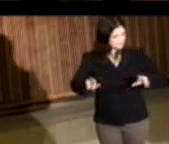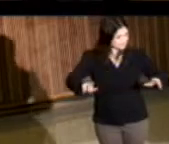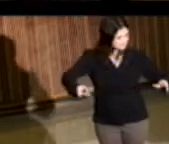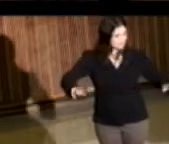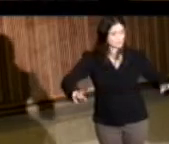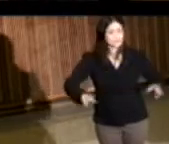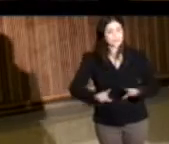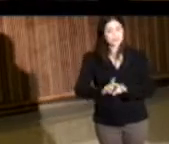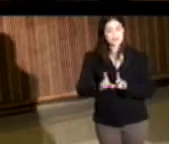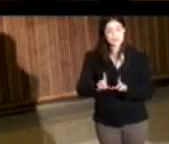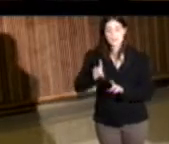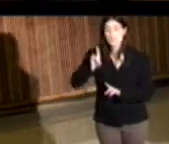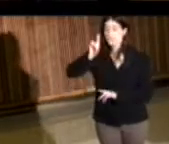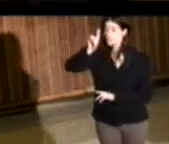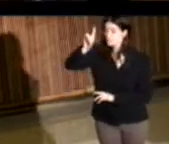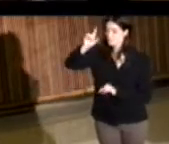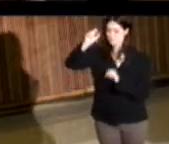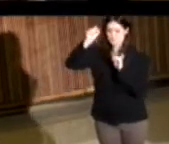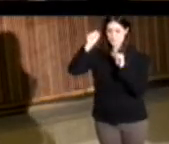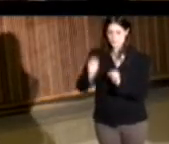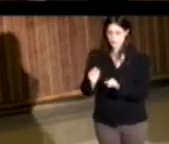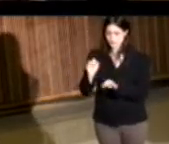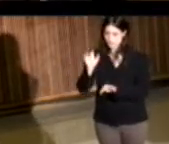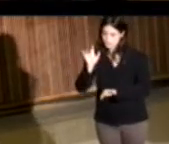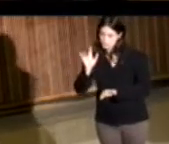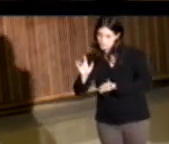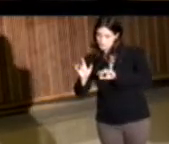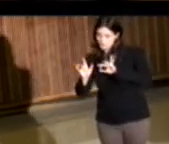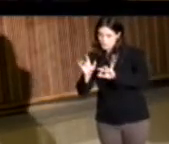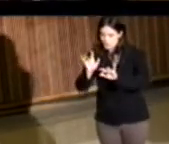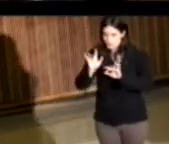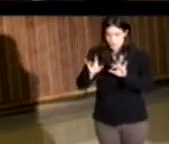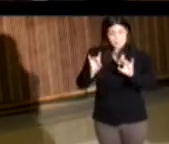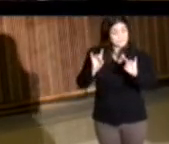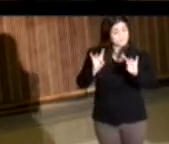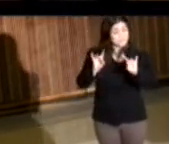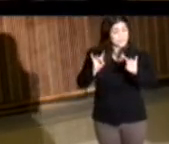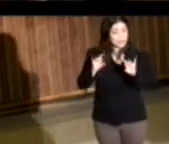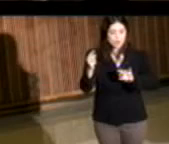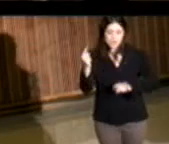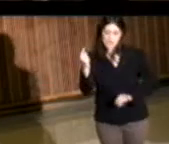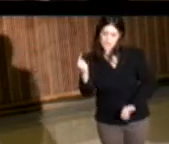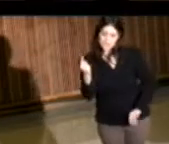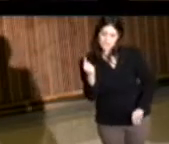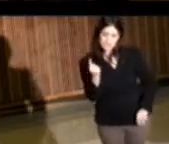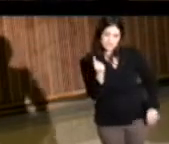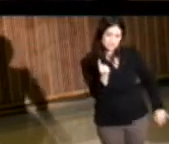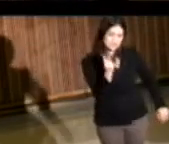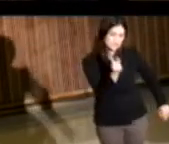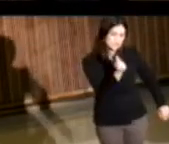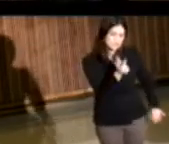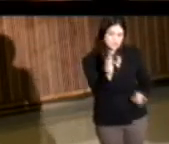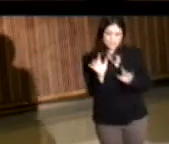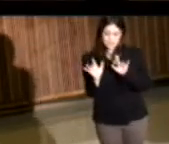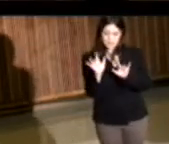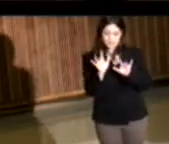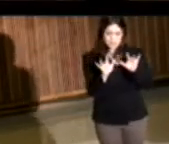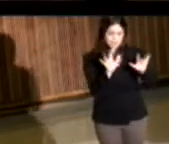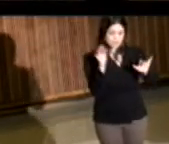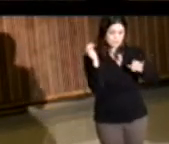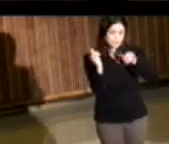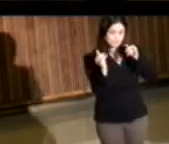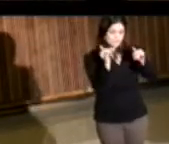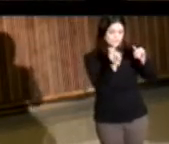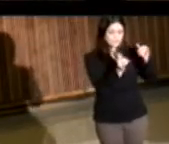poderoso para tocar de uma maneira diferente e especial, única na vida de cada um que está